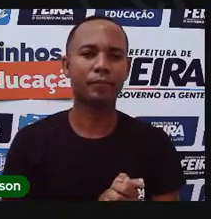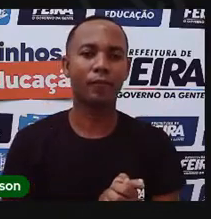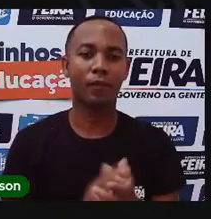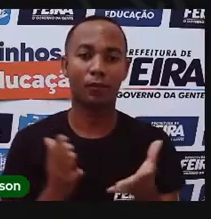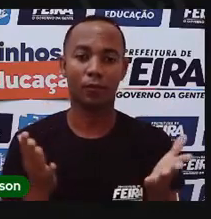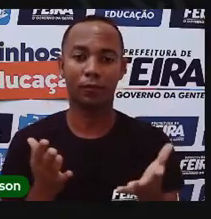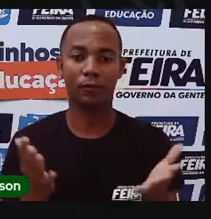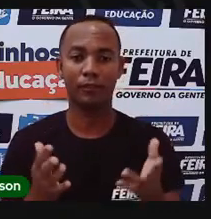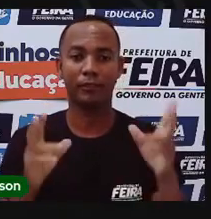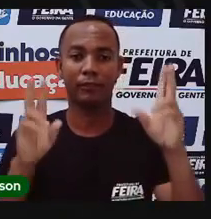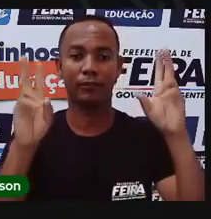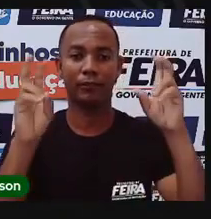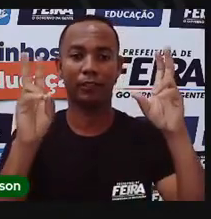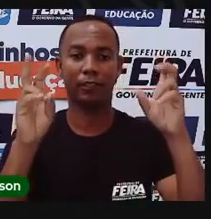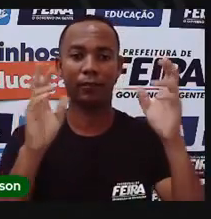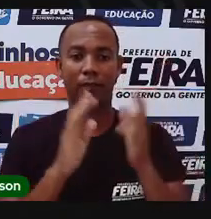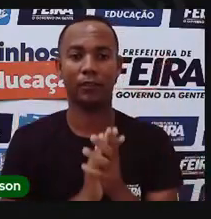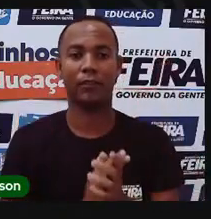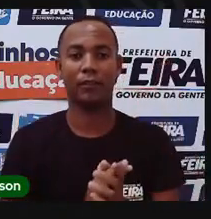falar sobre